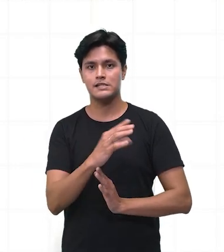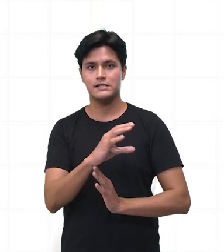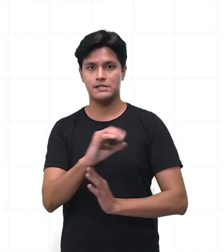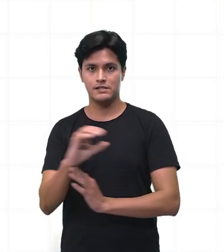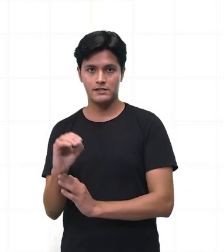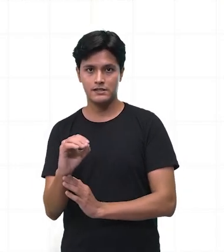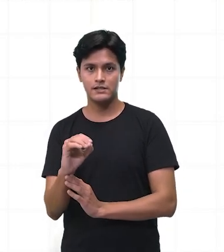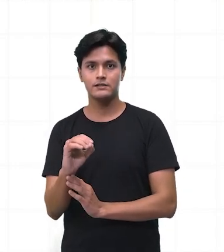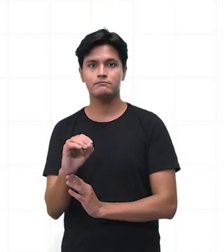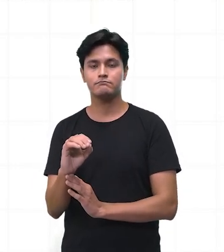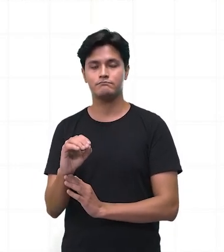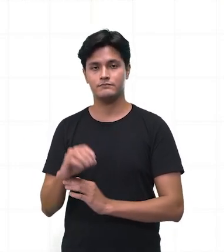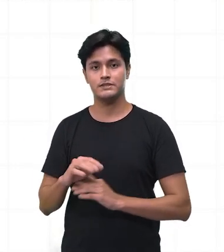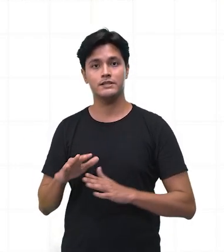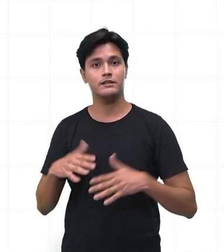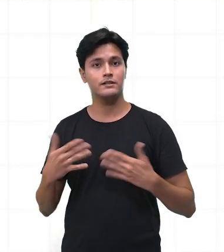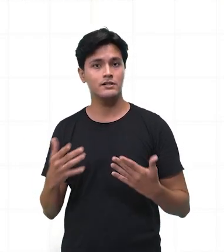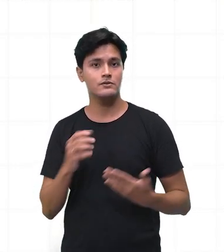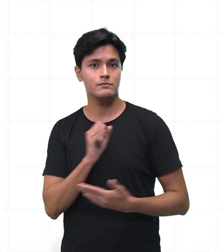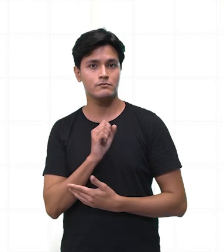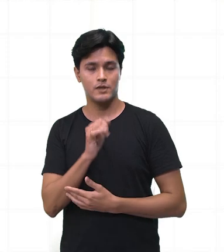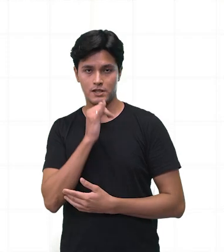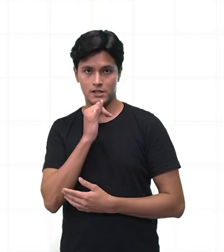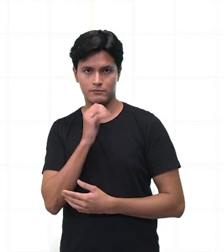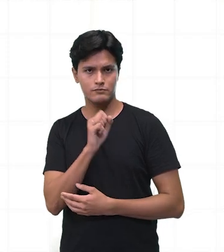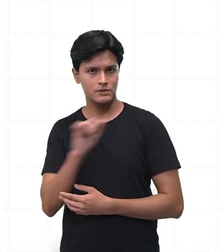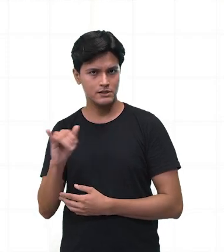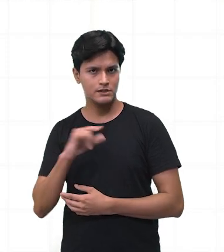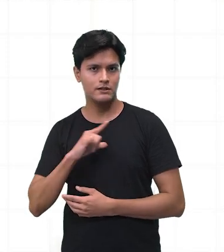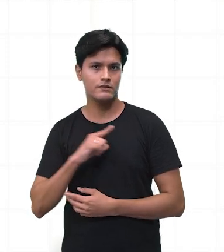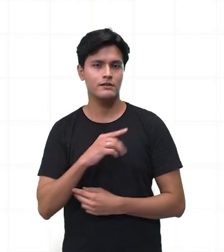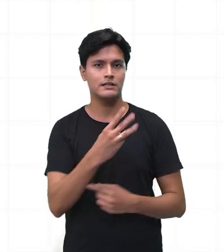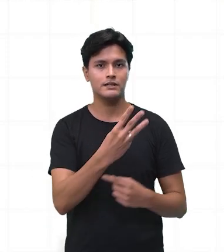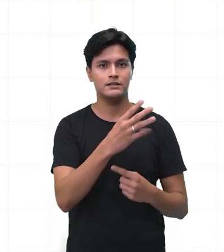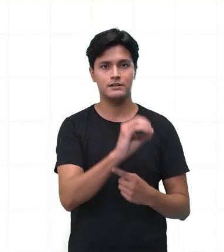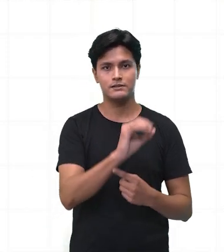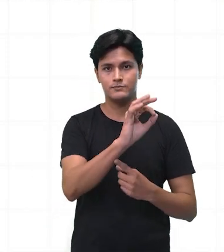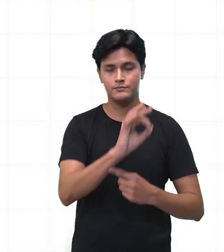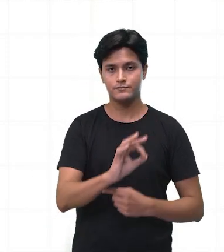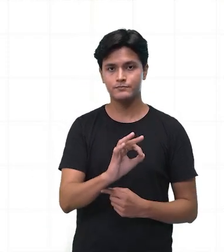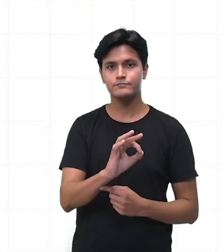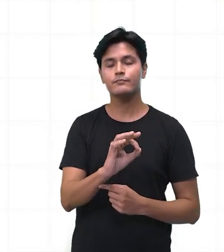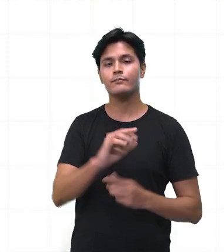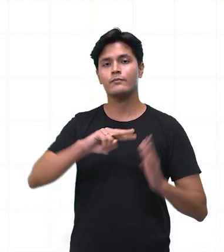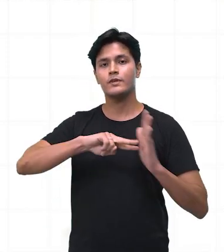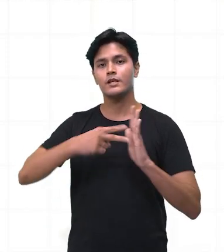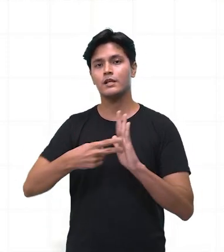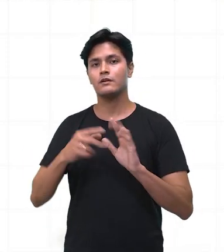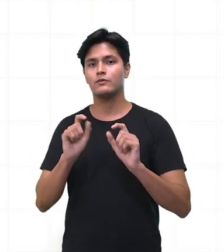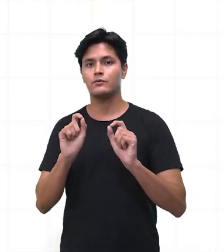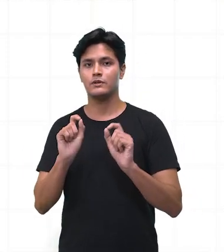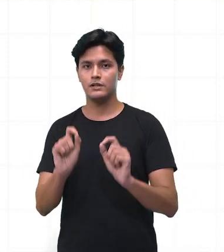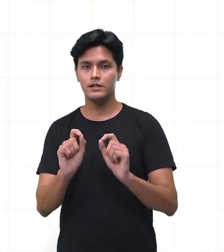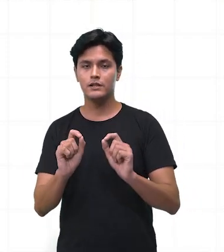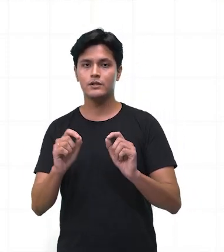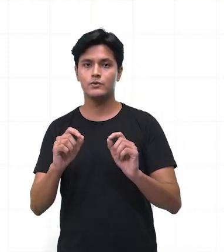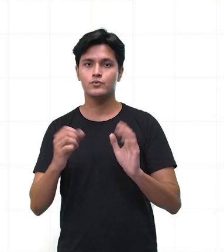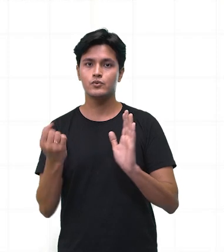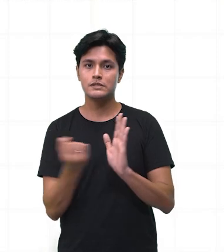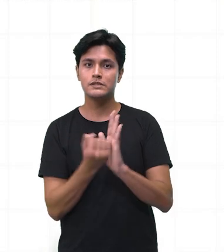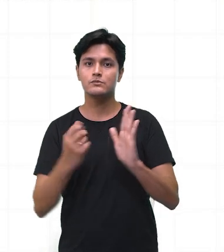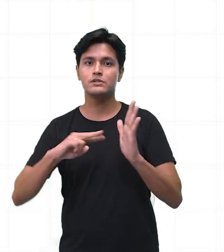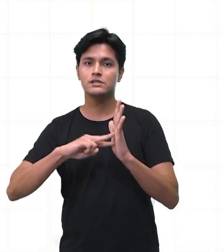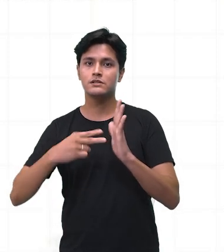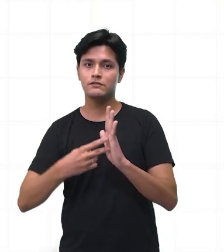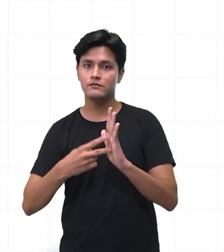tenho 30%, olha aqui o exemplo, 30%, isso significa, esse símbolo significa que é